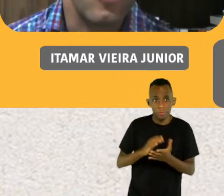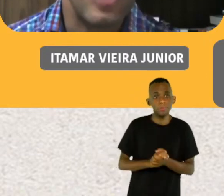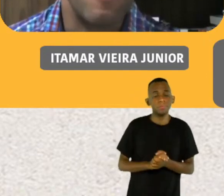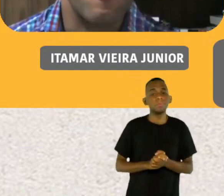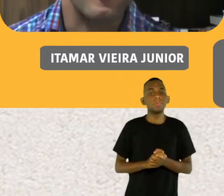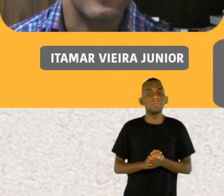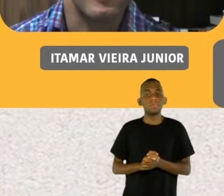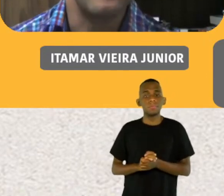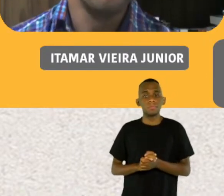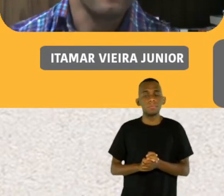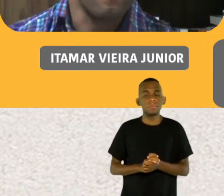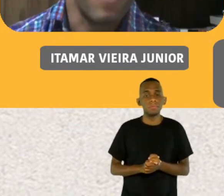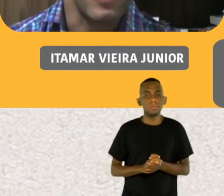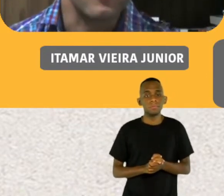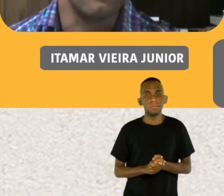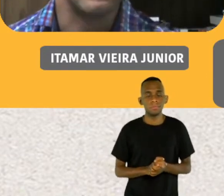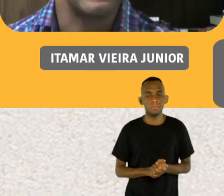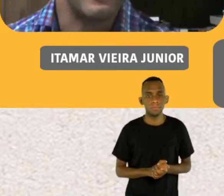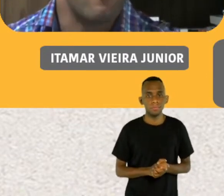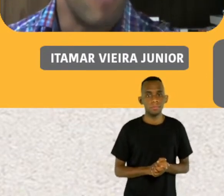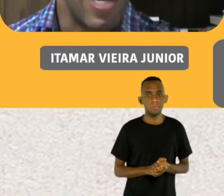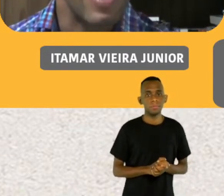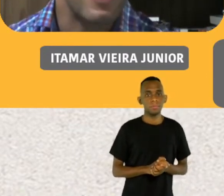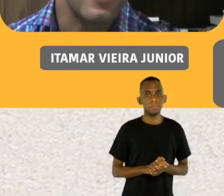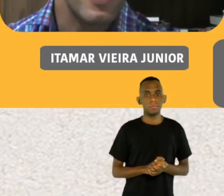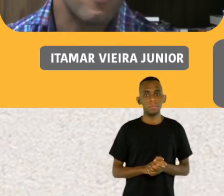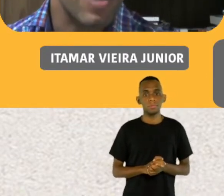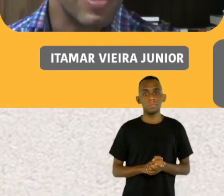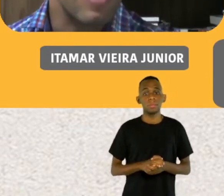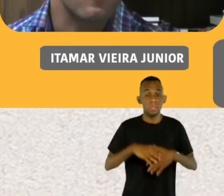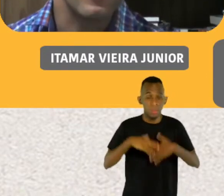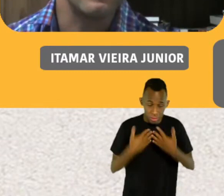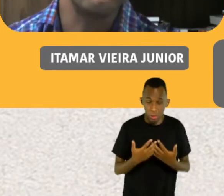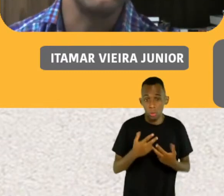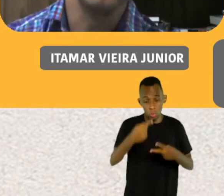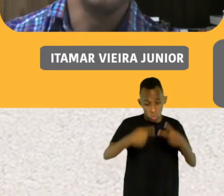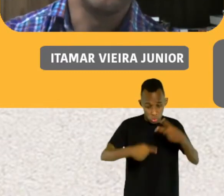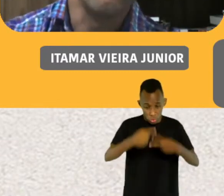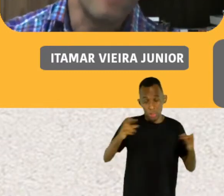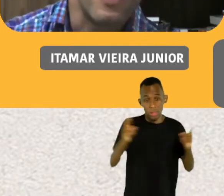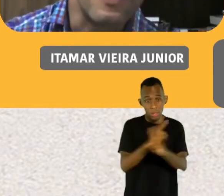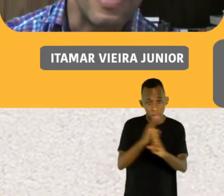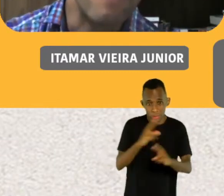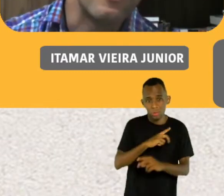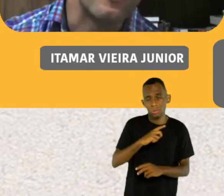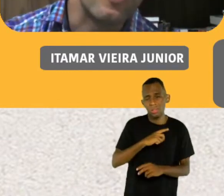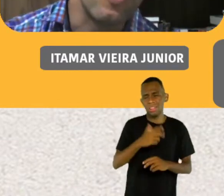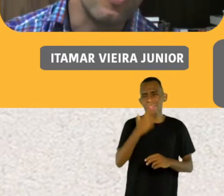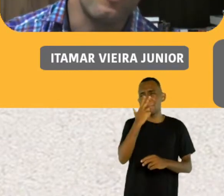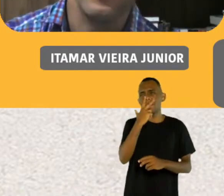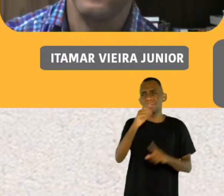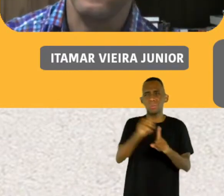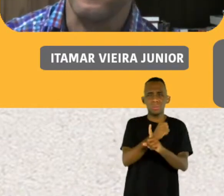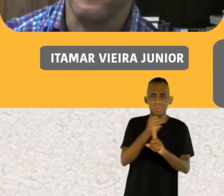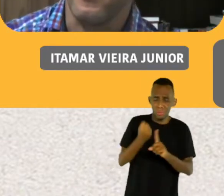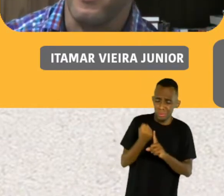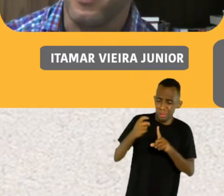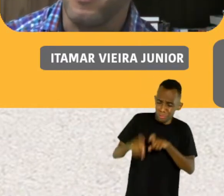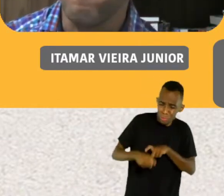nos dois livros, né? Um país rural, arcaico, ainda no campo, um país que avançou